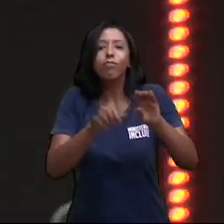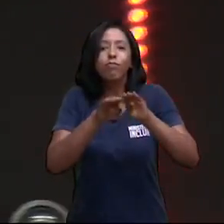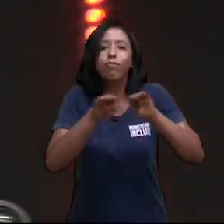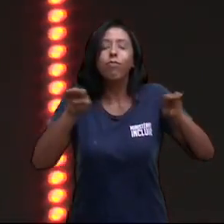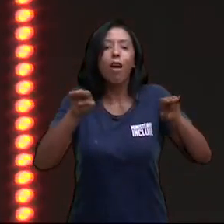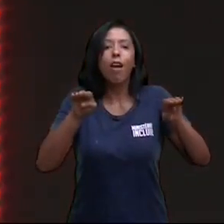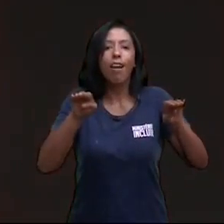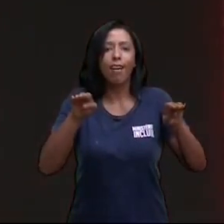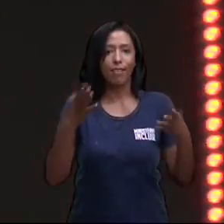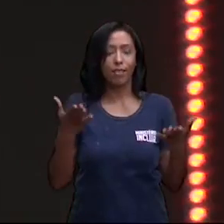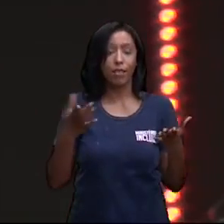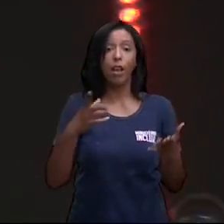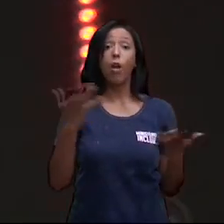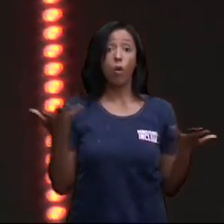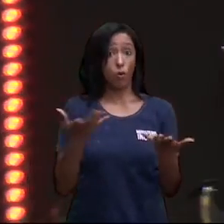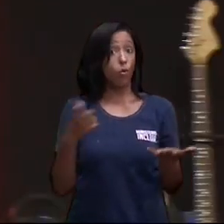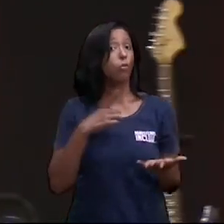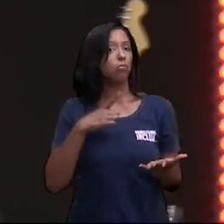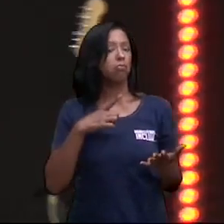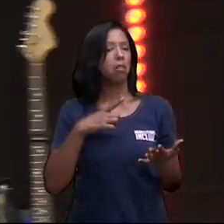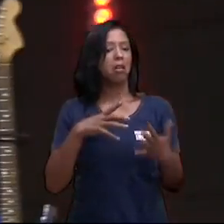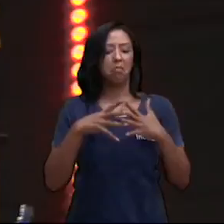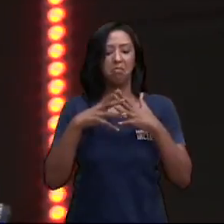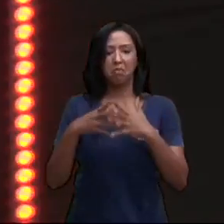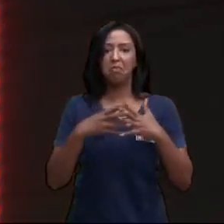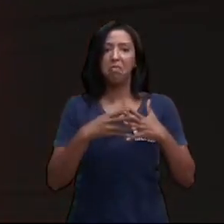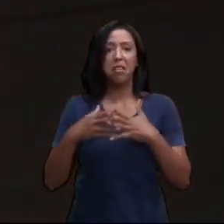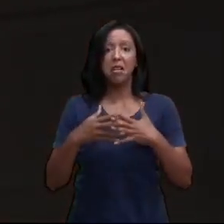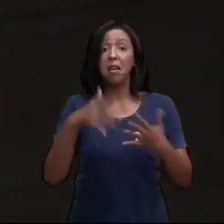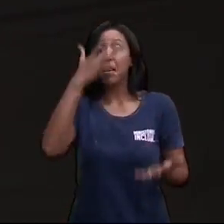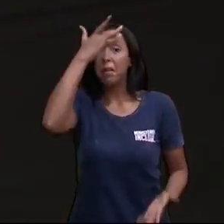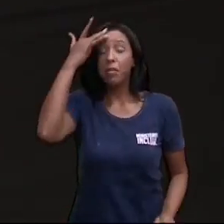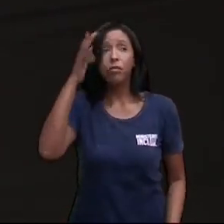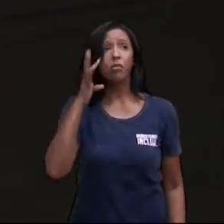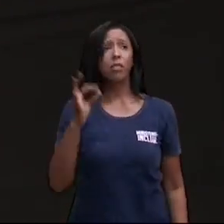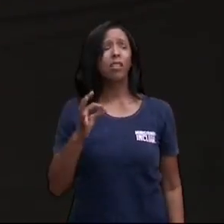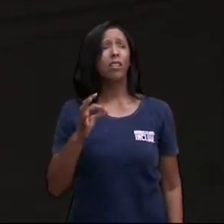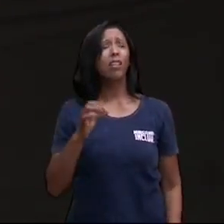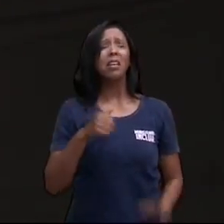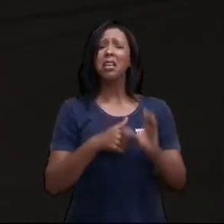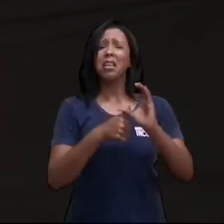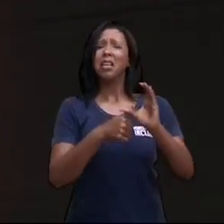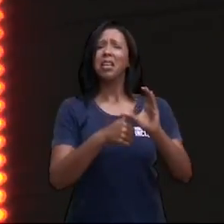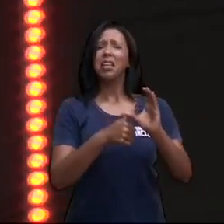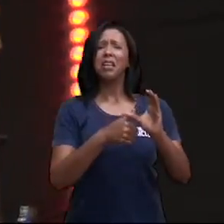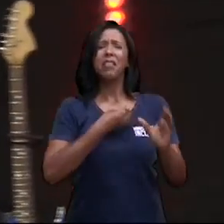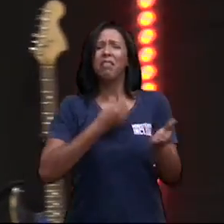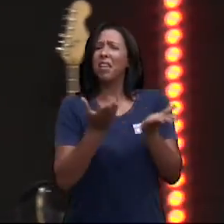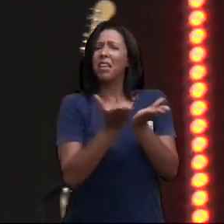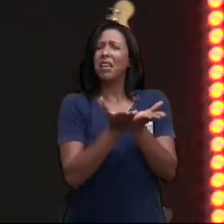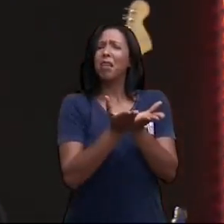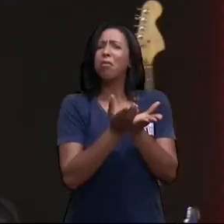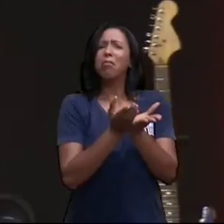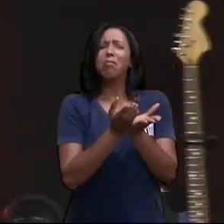há uma grande confusão hoje muita gente não tá sabendo o que é cristianismo O que